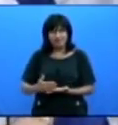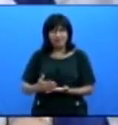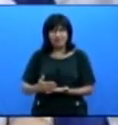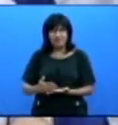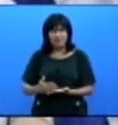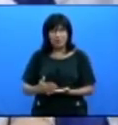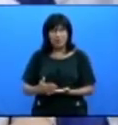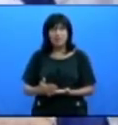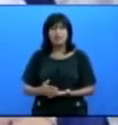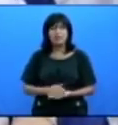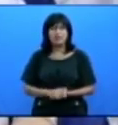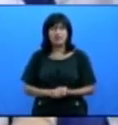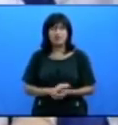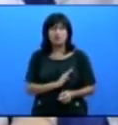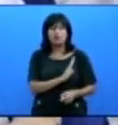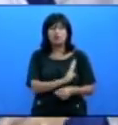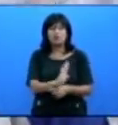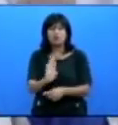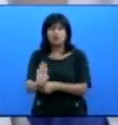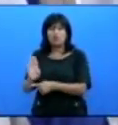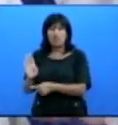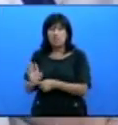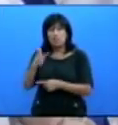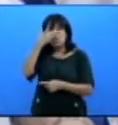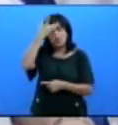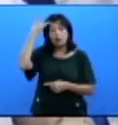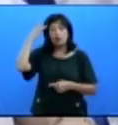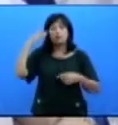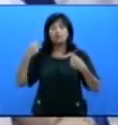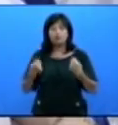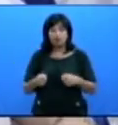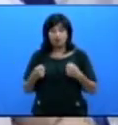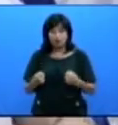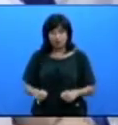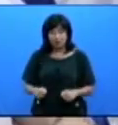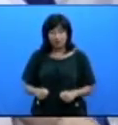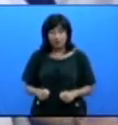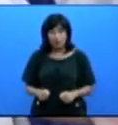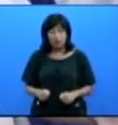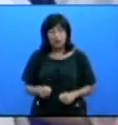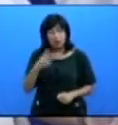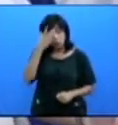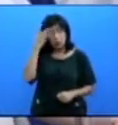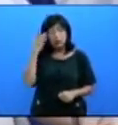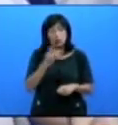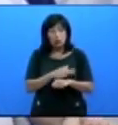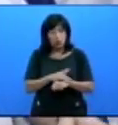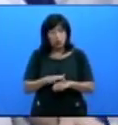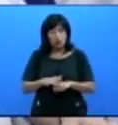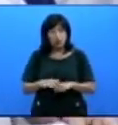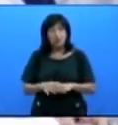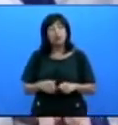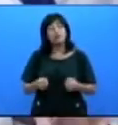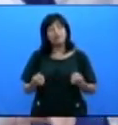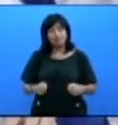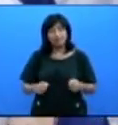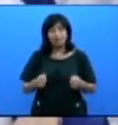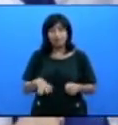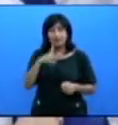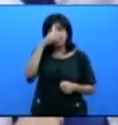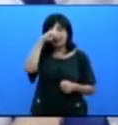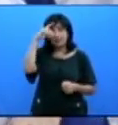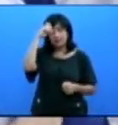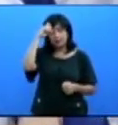com esse sofrimento desses pacientes que precisam viajar para fora de Araçatuba para fazer o tratamento